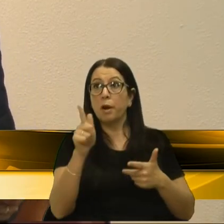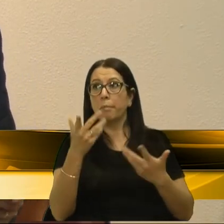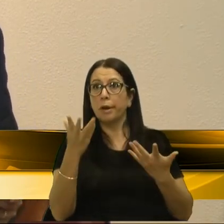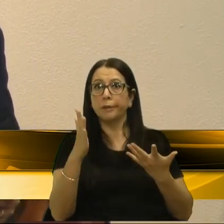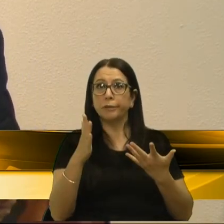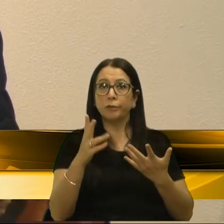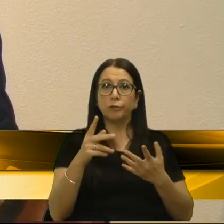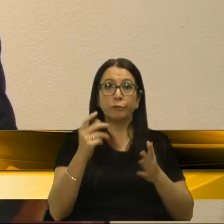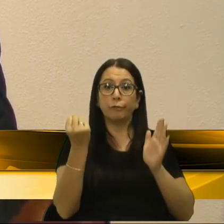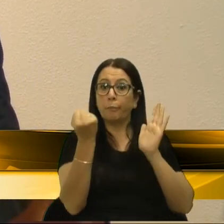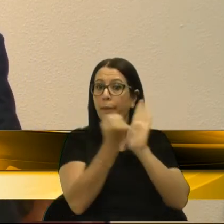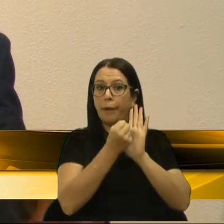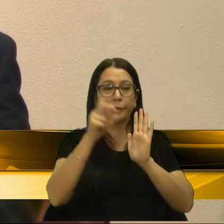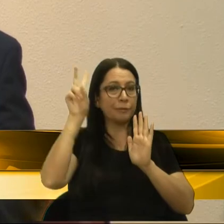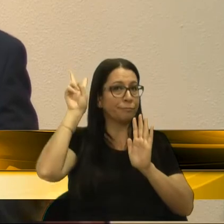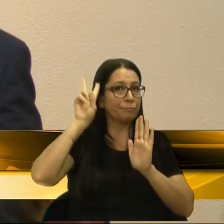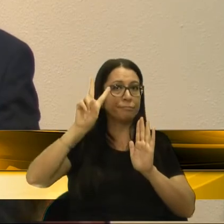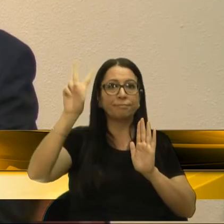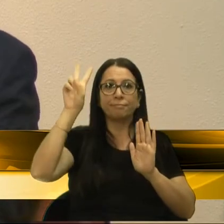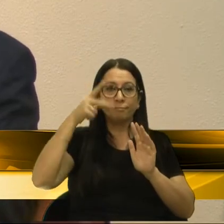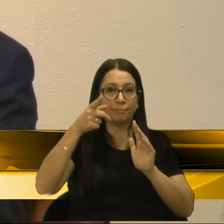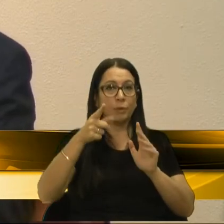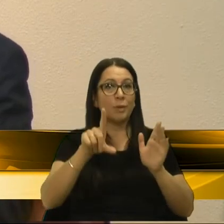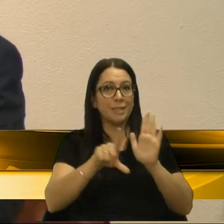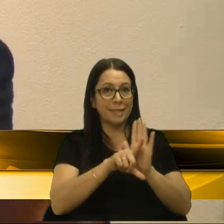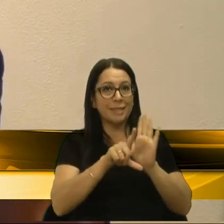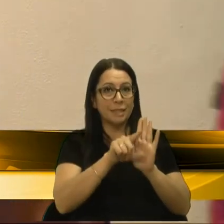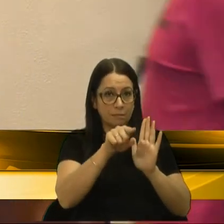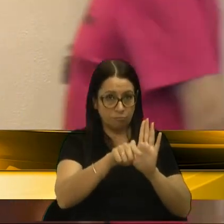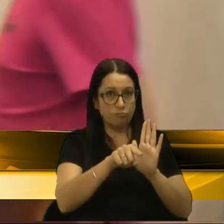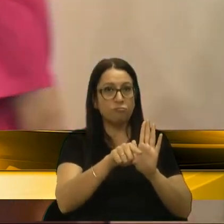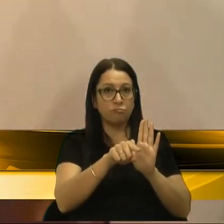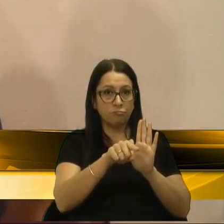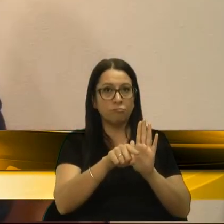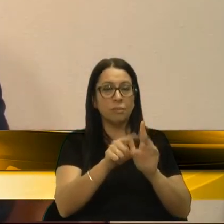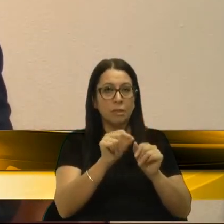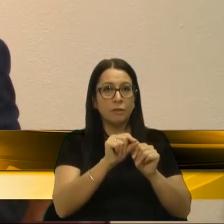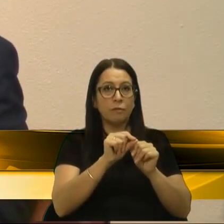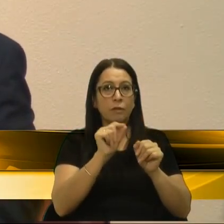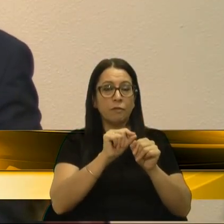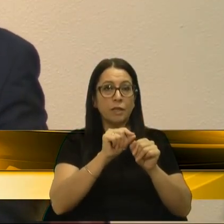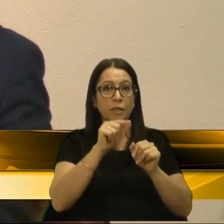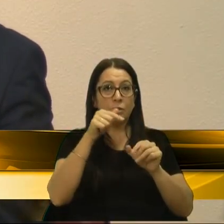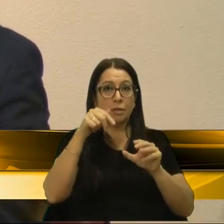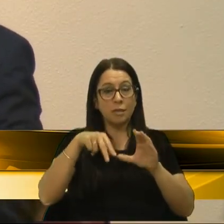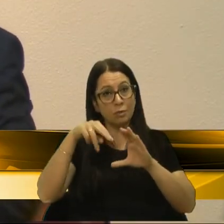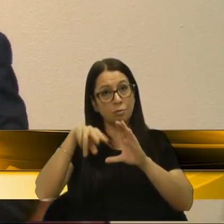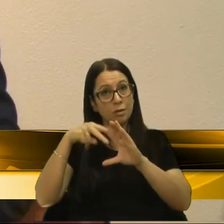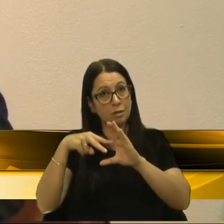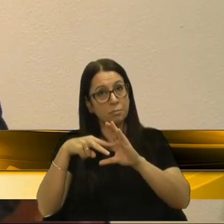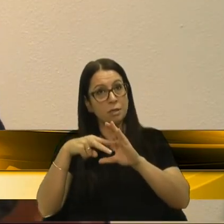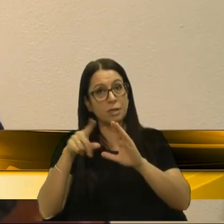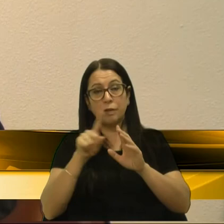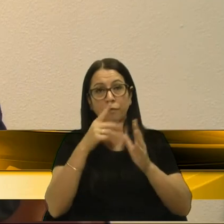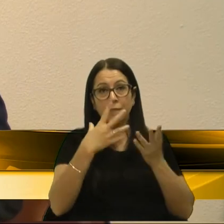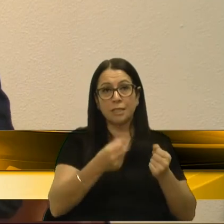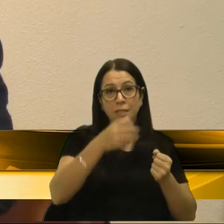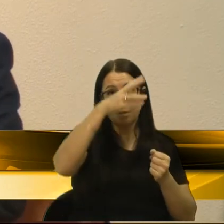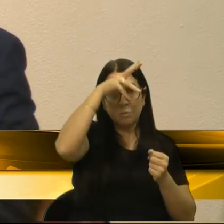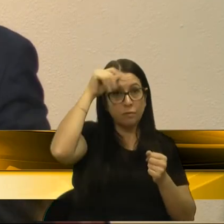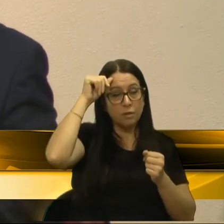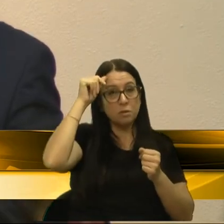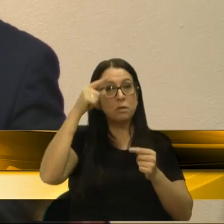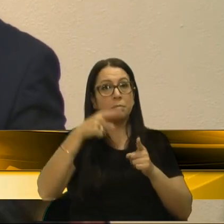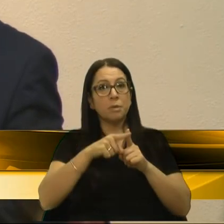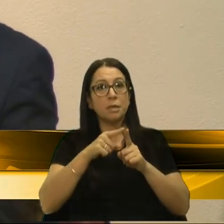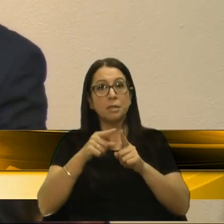para a história, fez história com essa lei que foi gerada no Legislativo, contestada pelo Executivo,